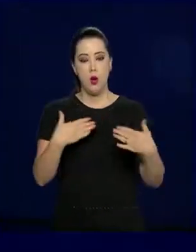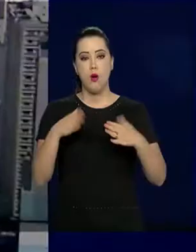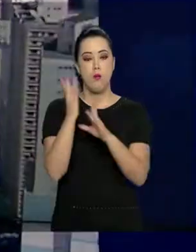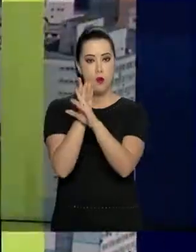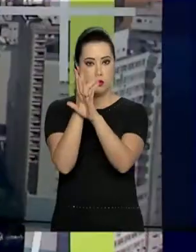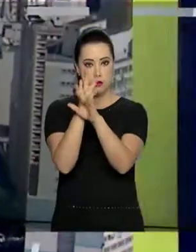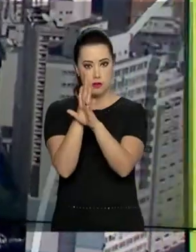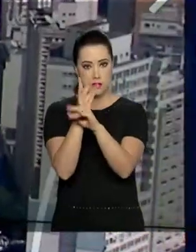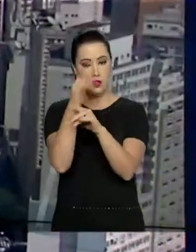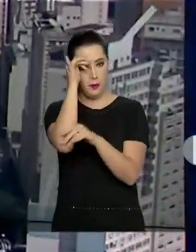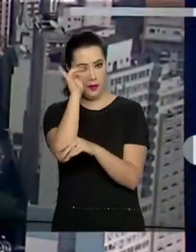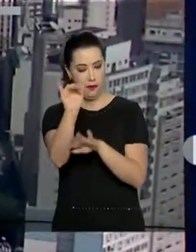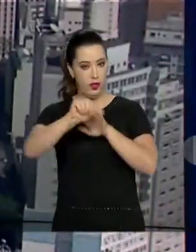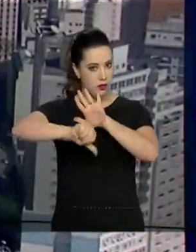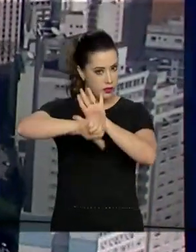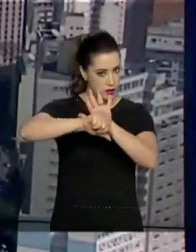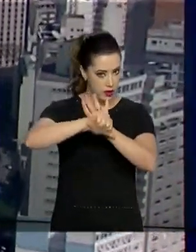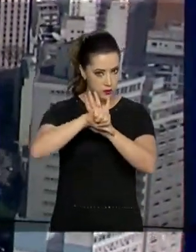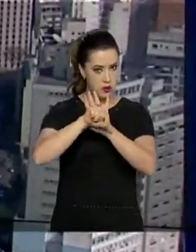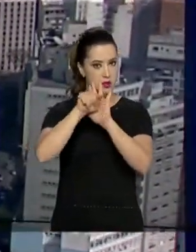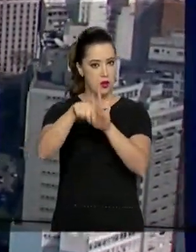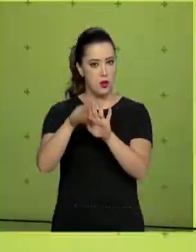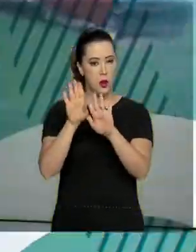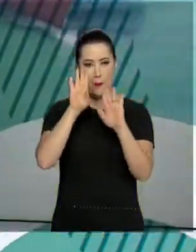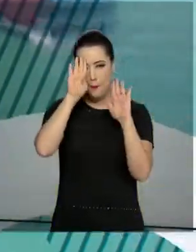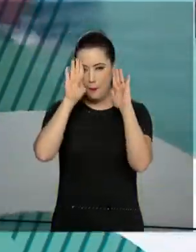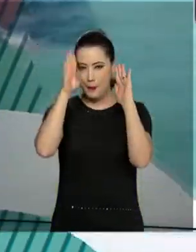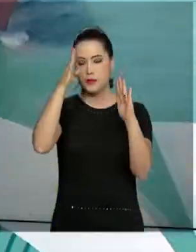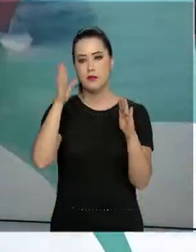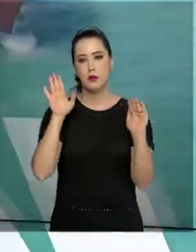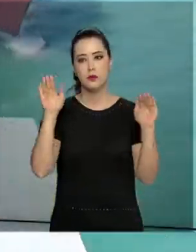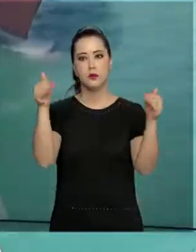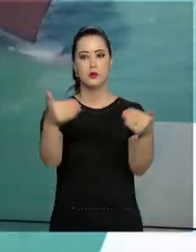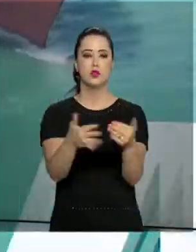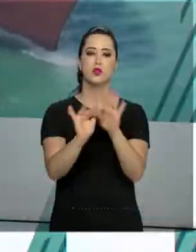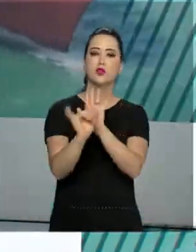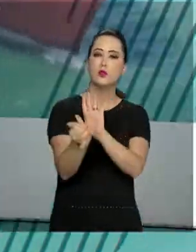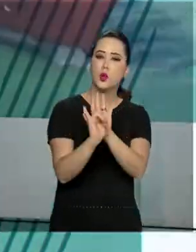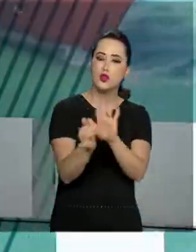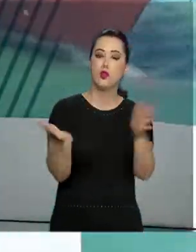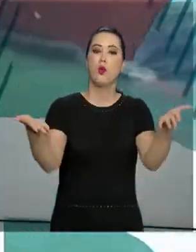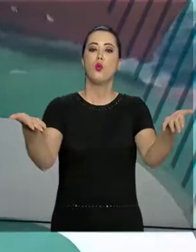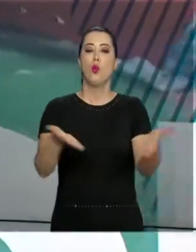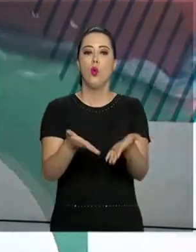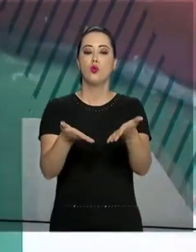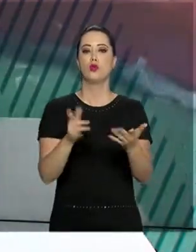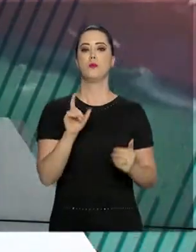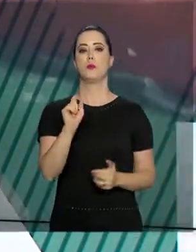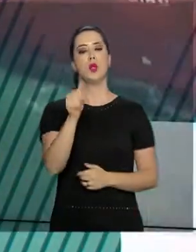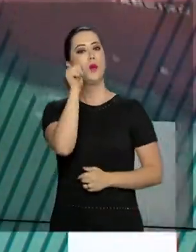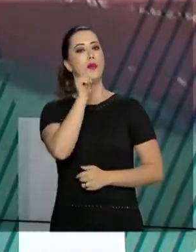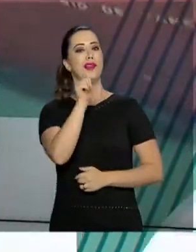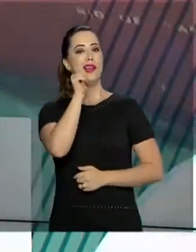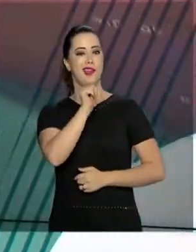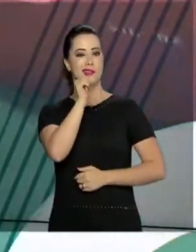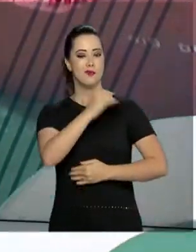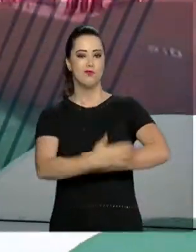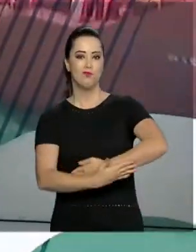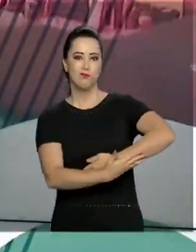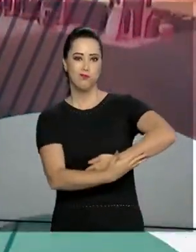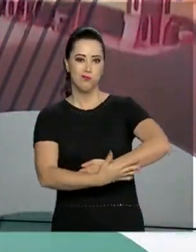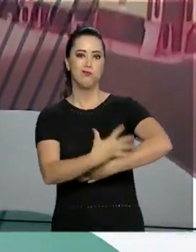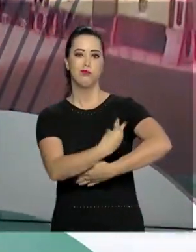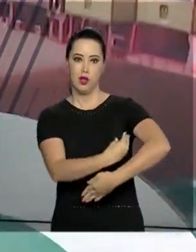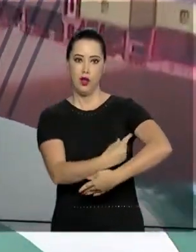Brasil, de combate à criminalidade violenta, são prioridade do edital lançado hoje. Mulheres e mães que amamentam também